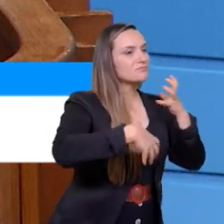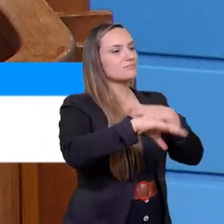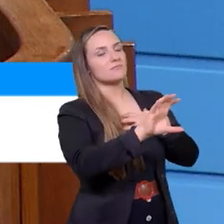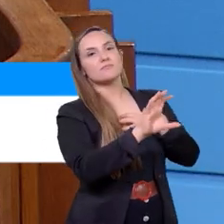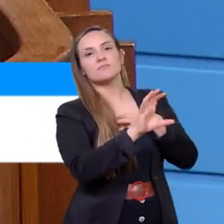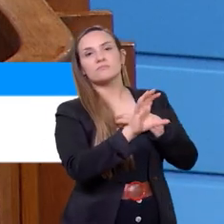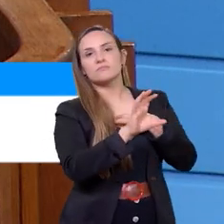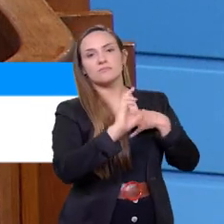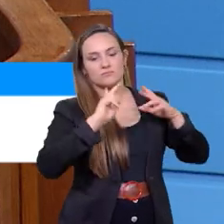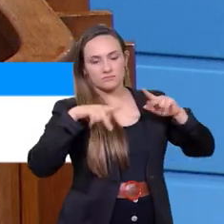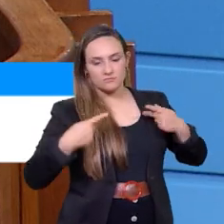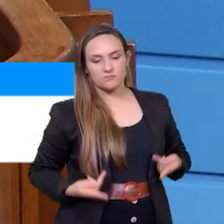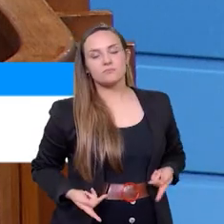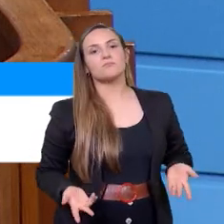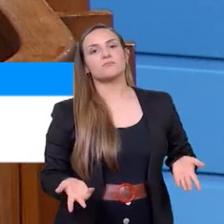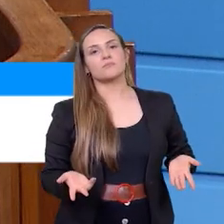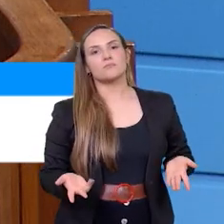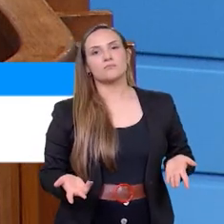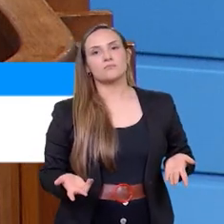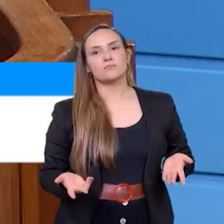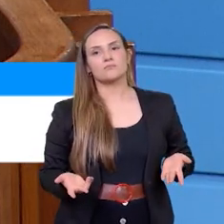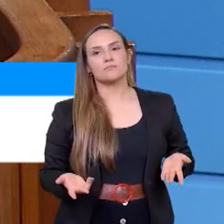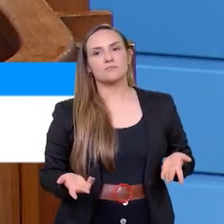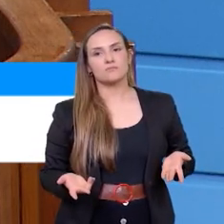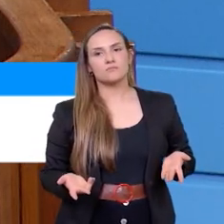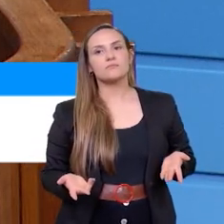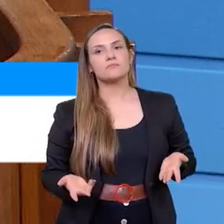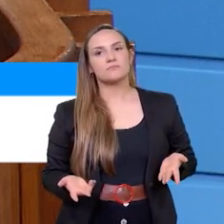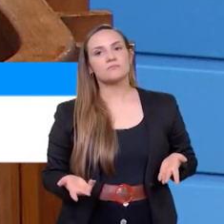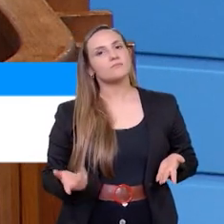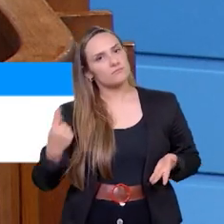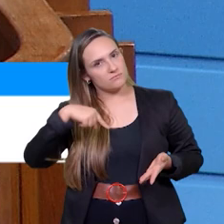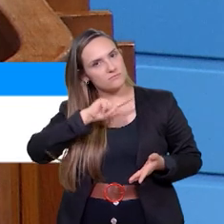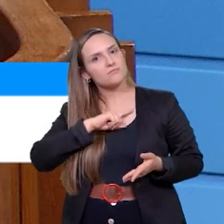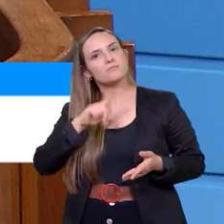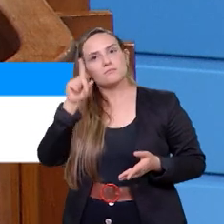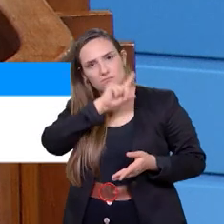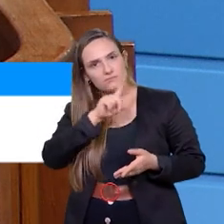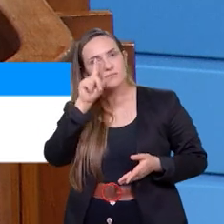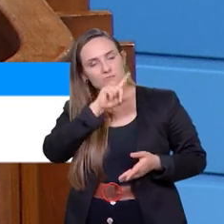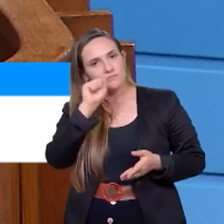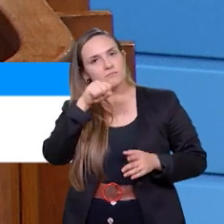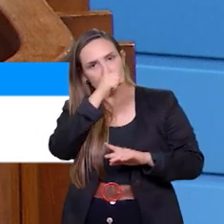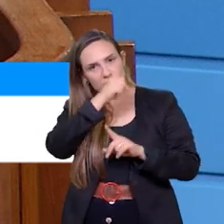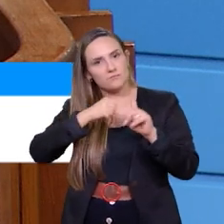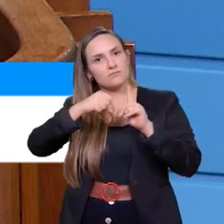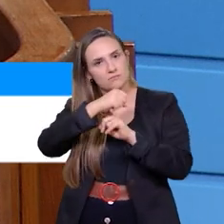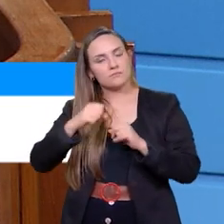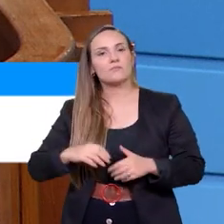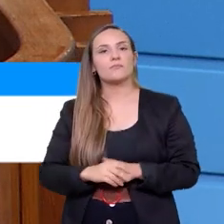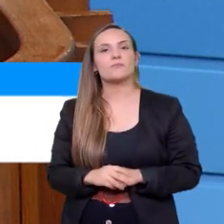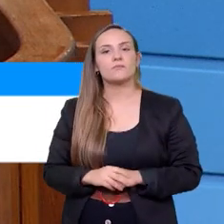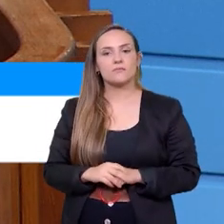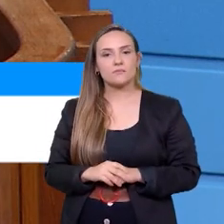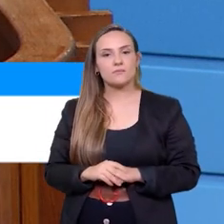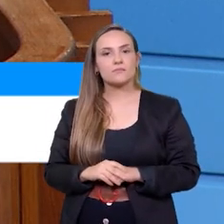capaz de nos sensibilizar como ser humano nós vamos falhando cada vez mais como sociedade